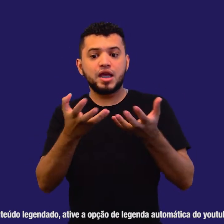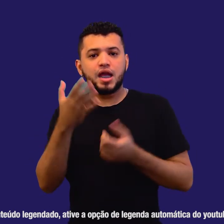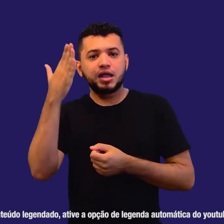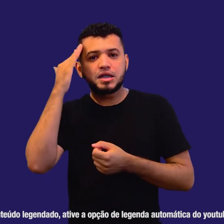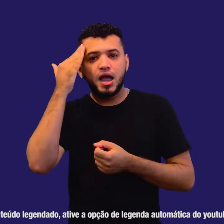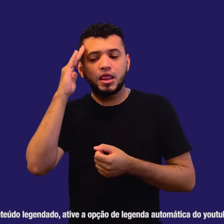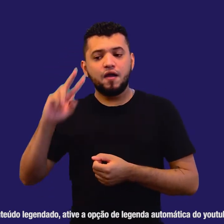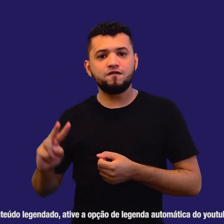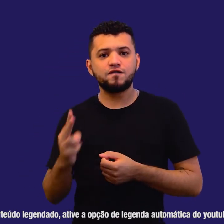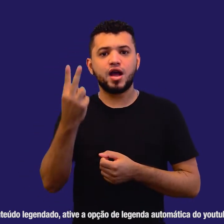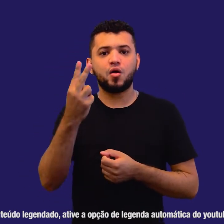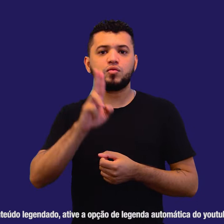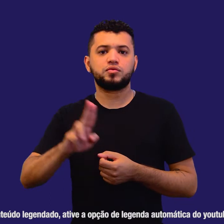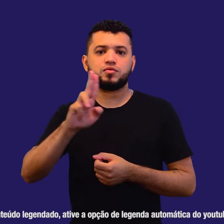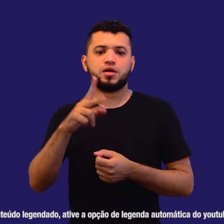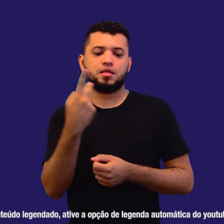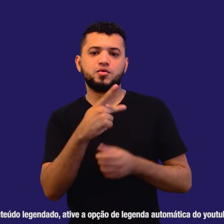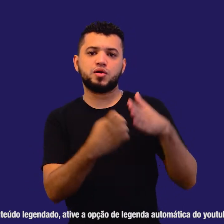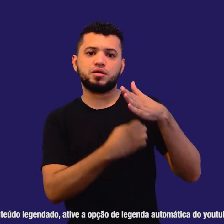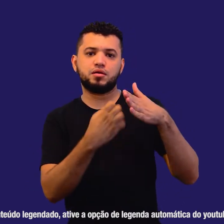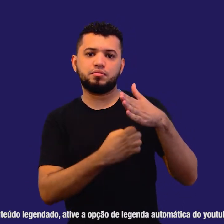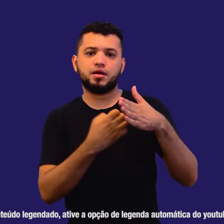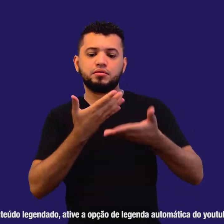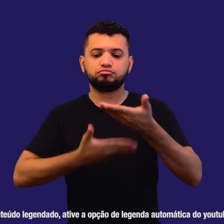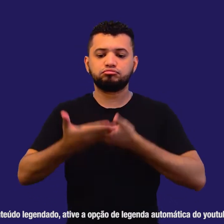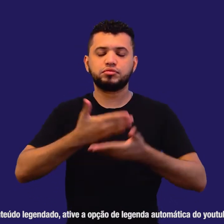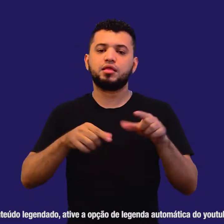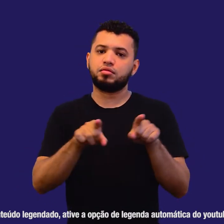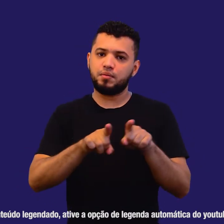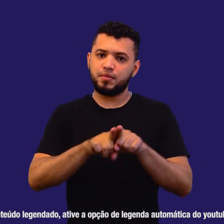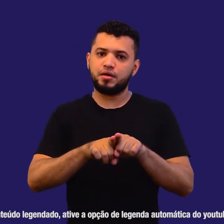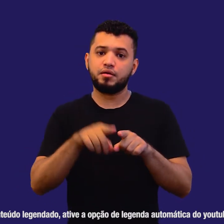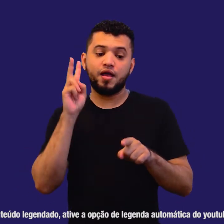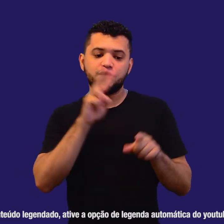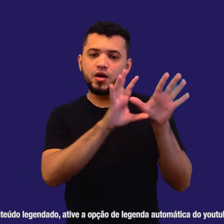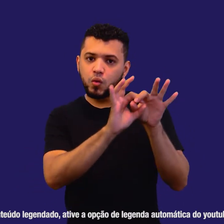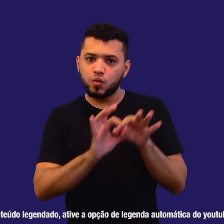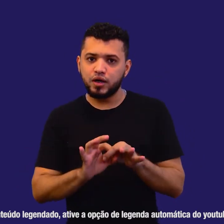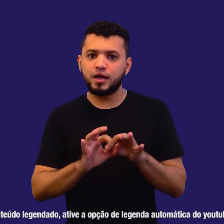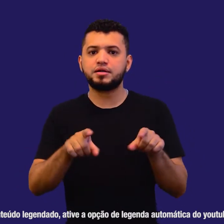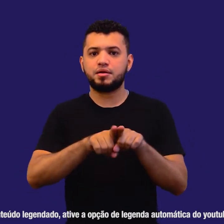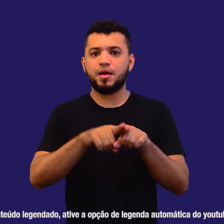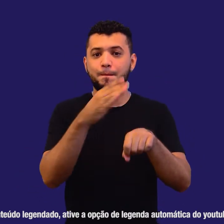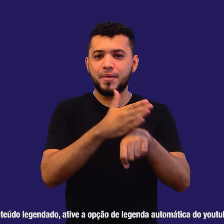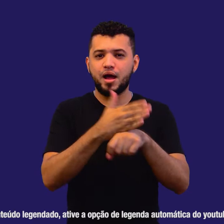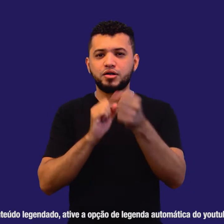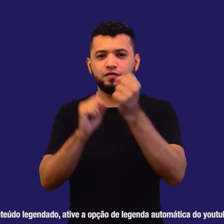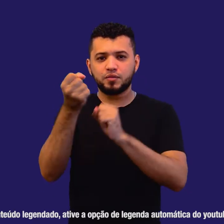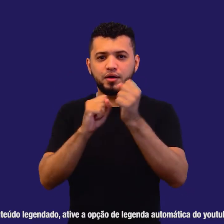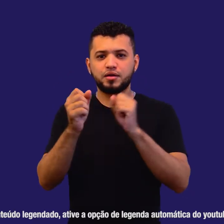agregados e efetivamente aplicados nas empresas e negócios. Então, nesse contexto, questões como práticas e produção